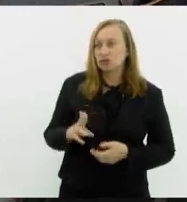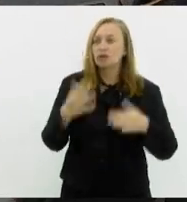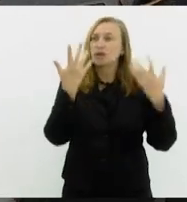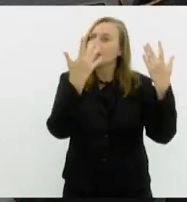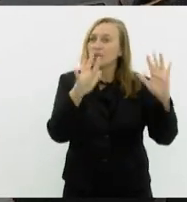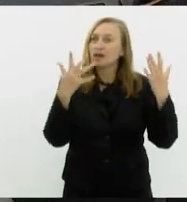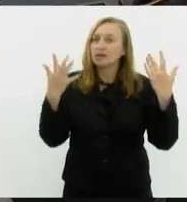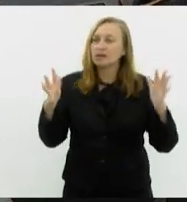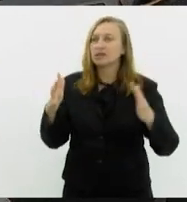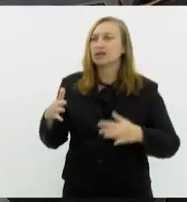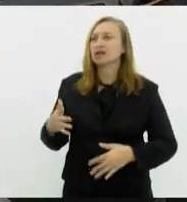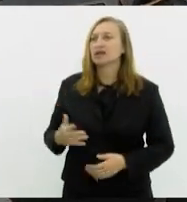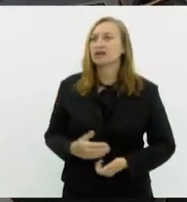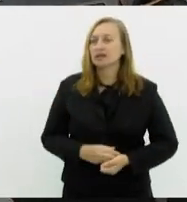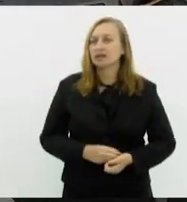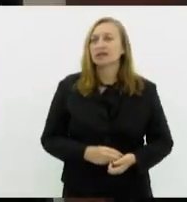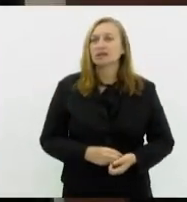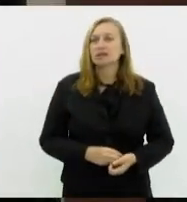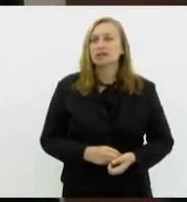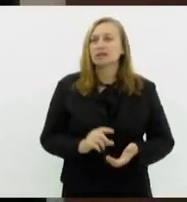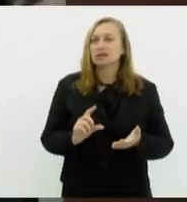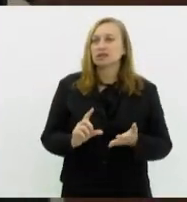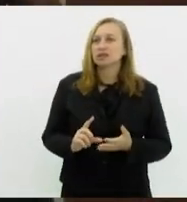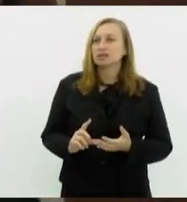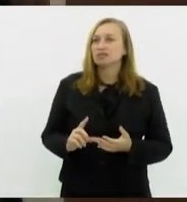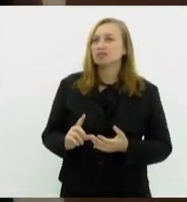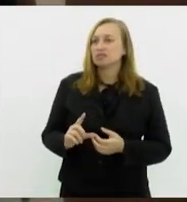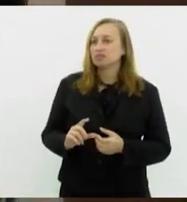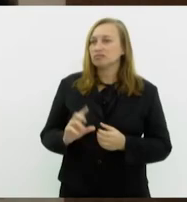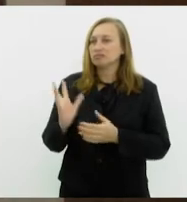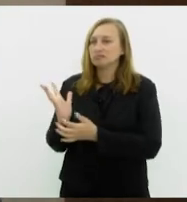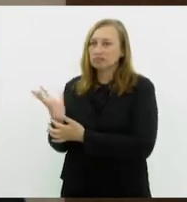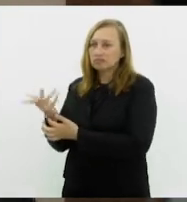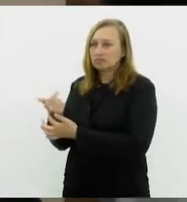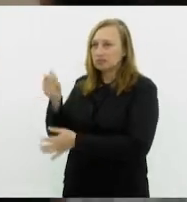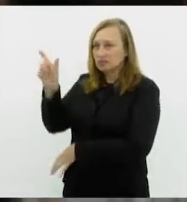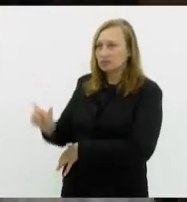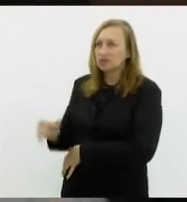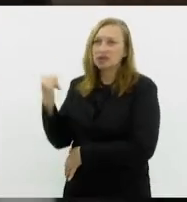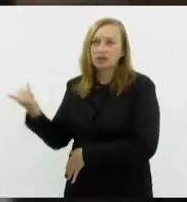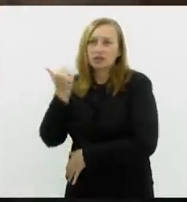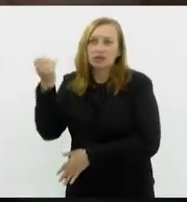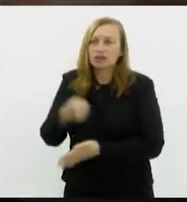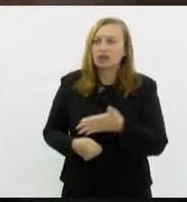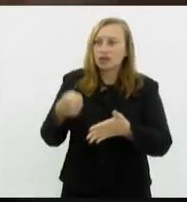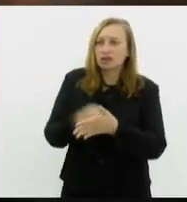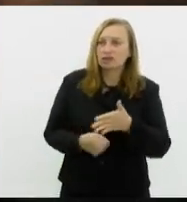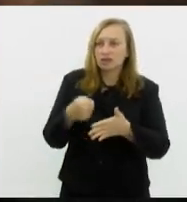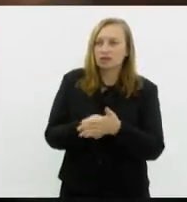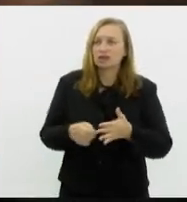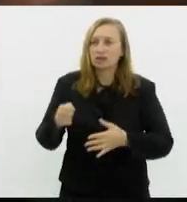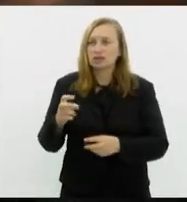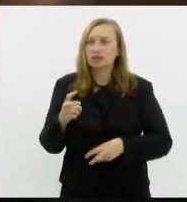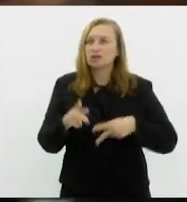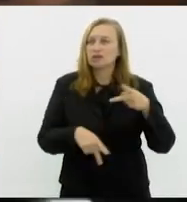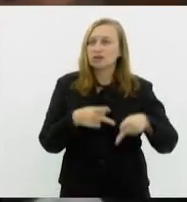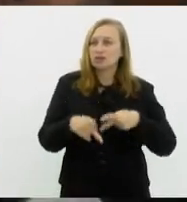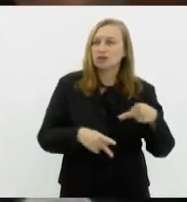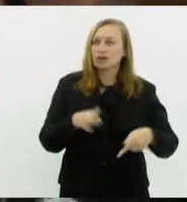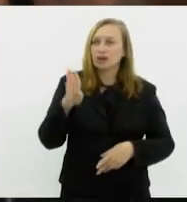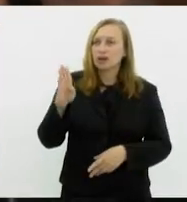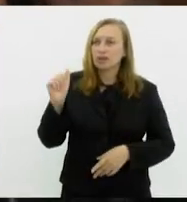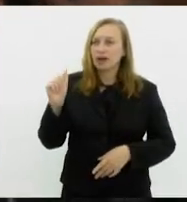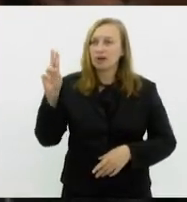saudar aqui a presença desse artista importante da cultura popular, que é o Babu, dar boas-vindas do